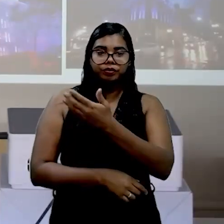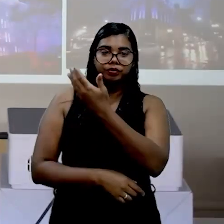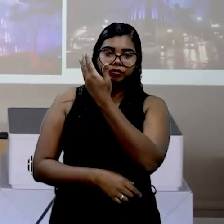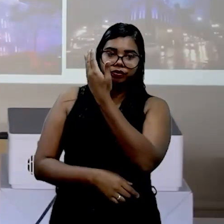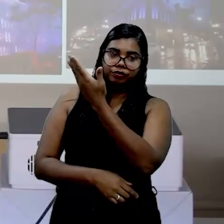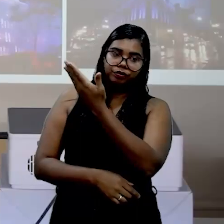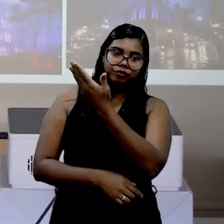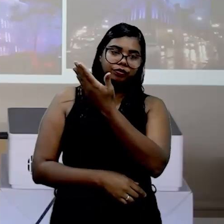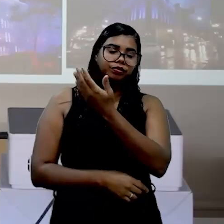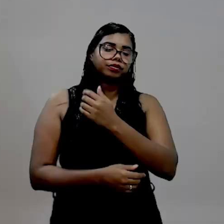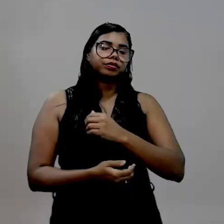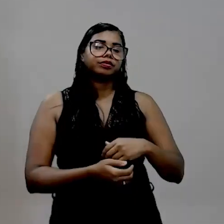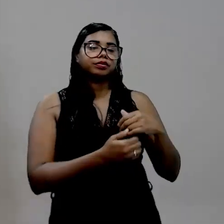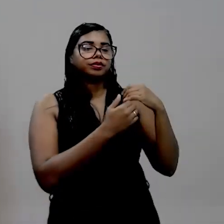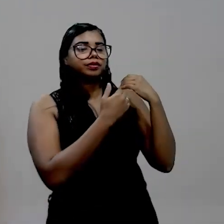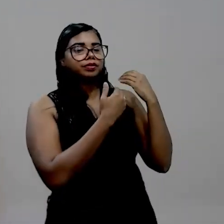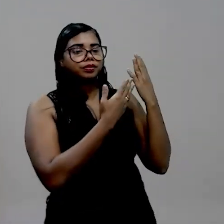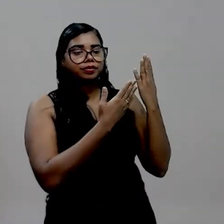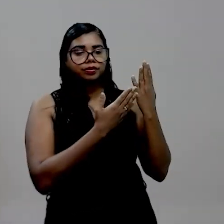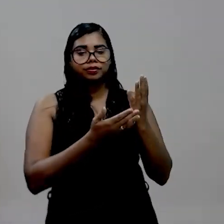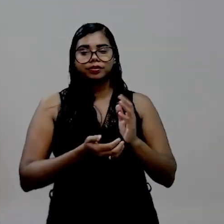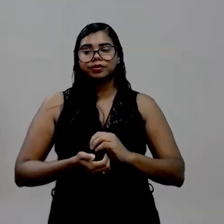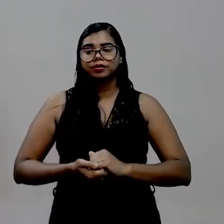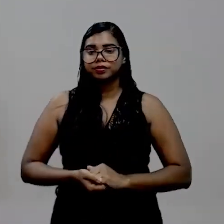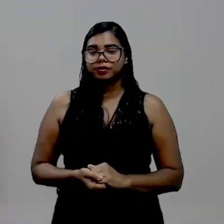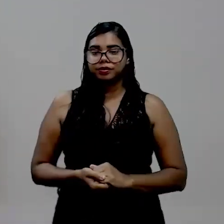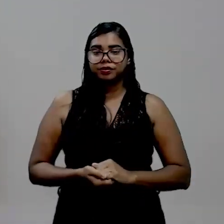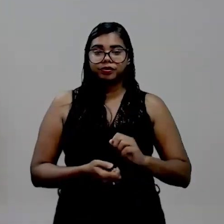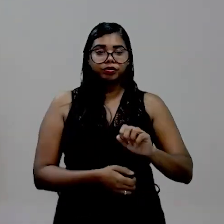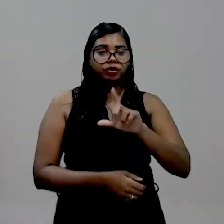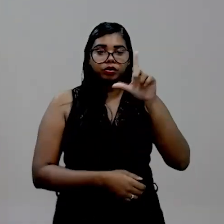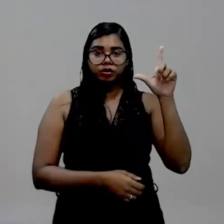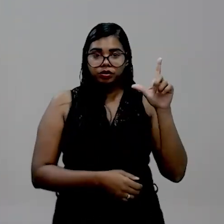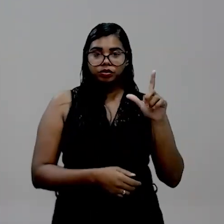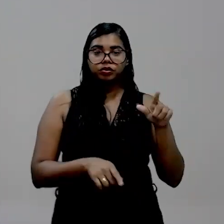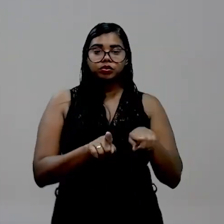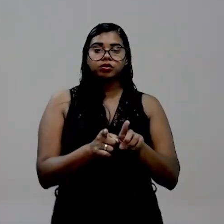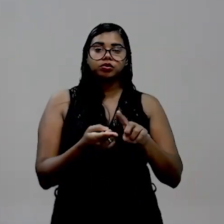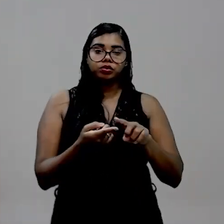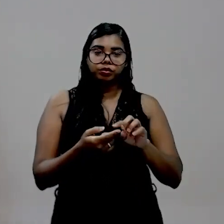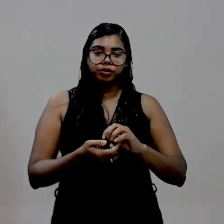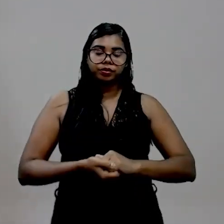Eu achei legal botar o Cristo Redentor azul, botar ele rosa também, né? Lá no